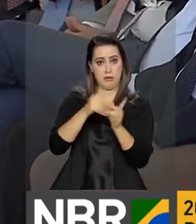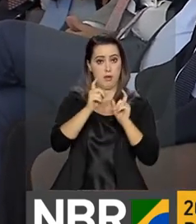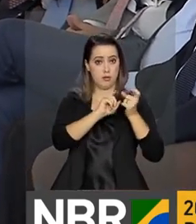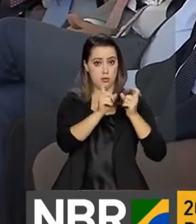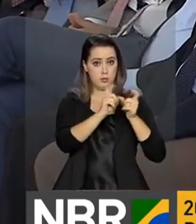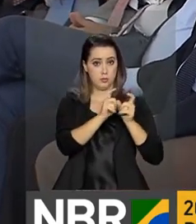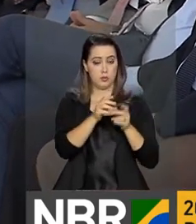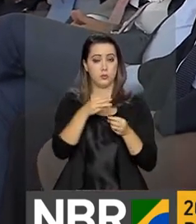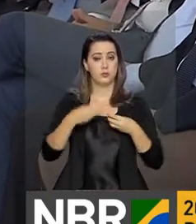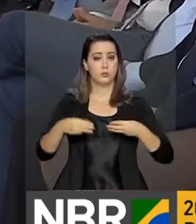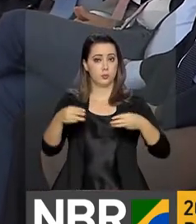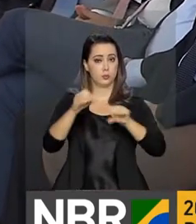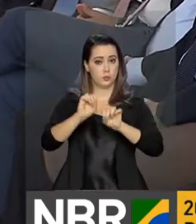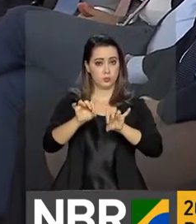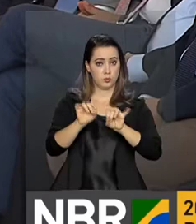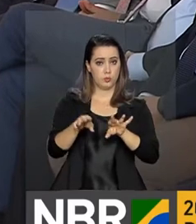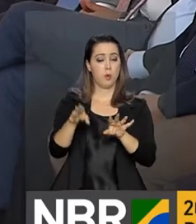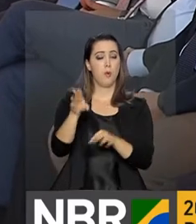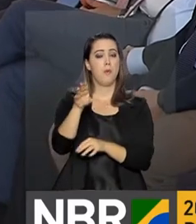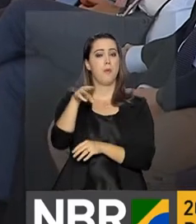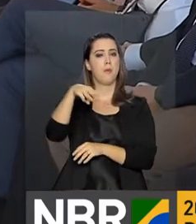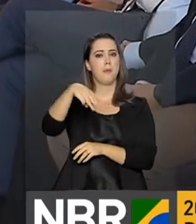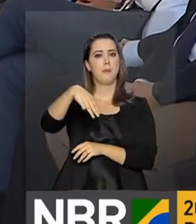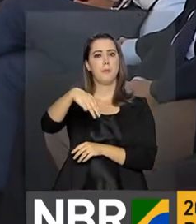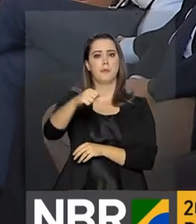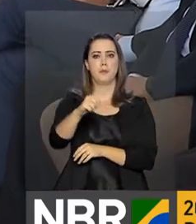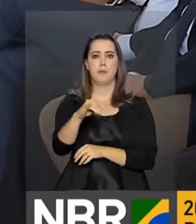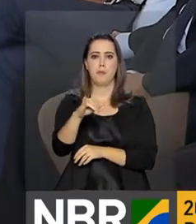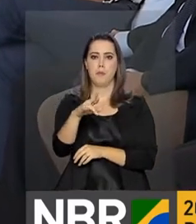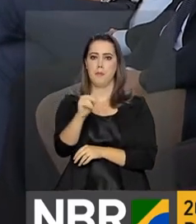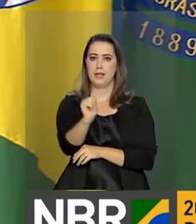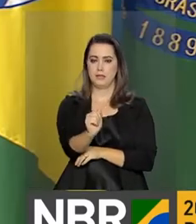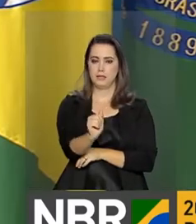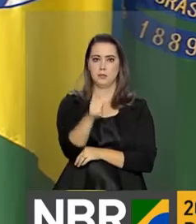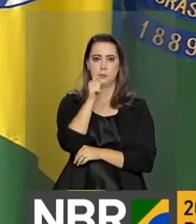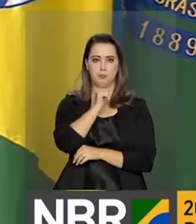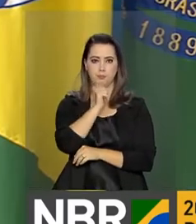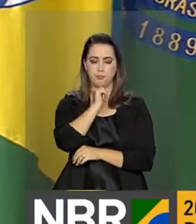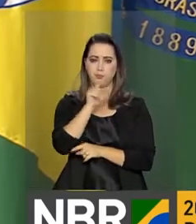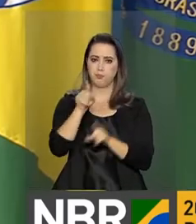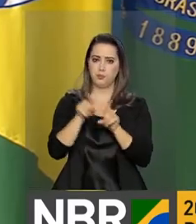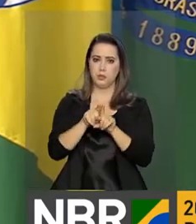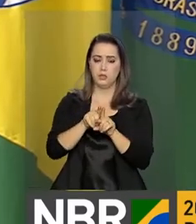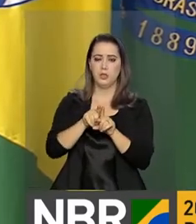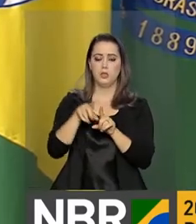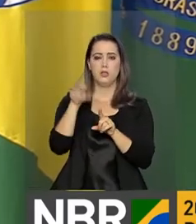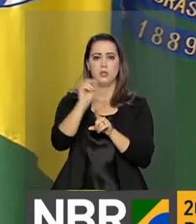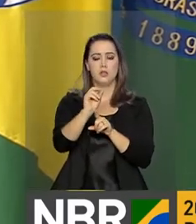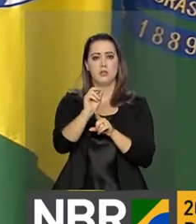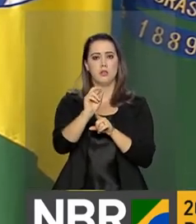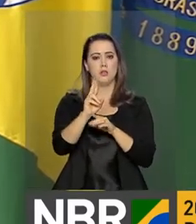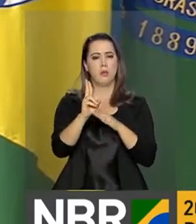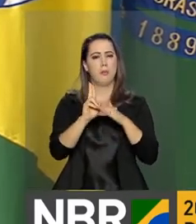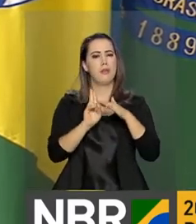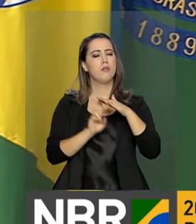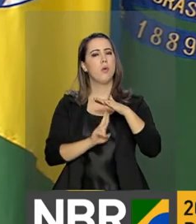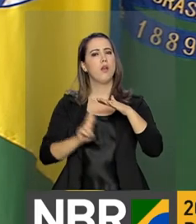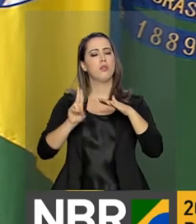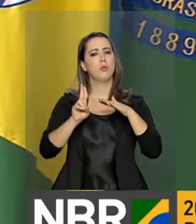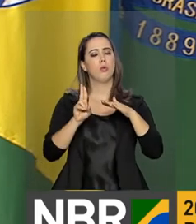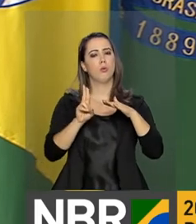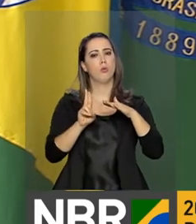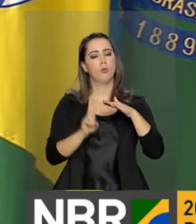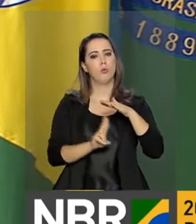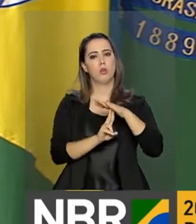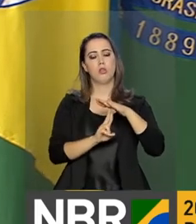Ministério da Educação, Maria Helena Guimarães Castro. Cumprimento os reitores presentes, na pessoa do Vicente,